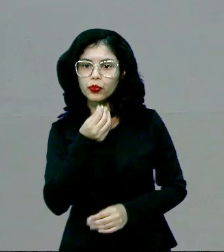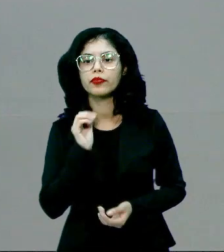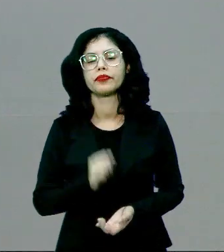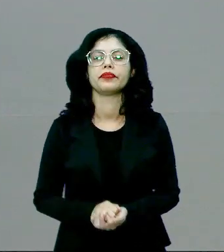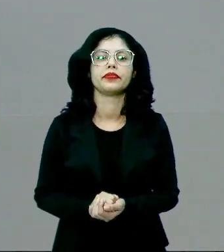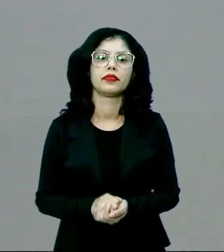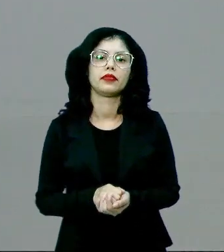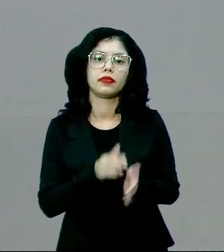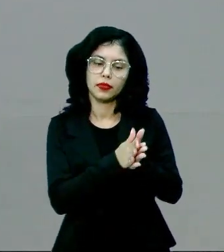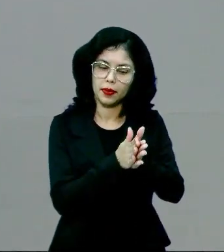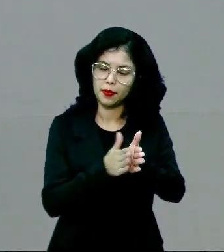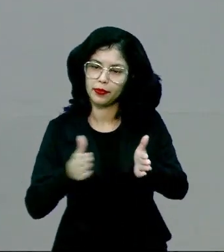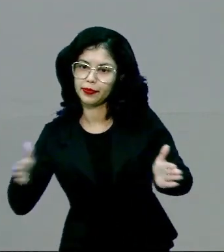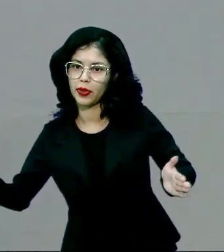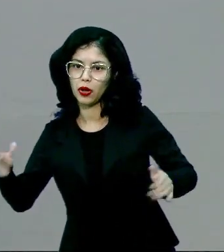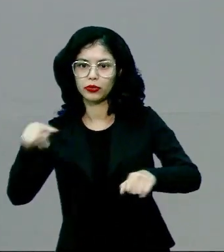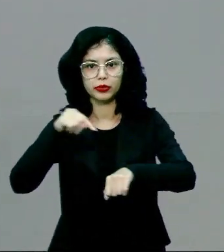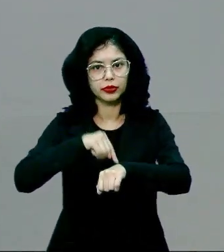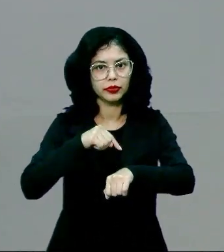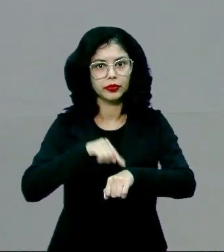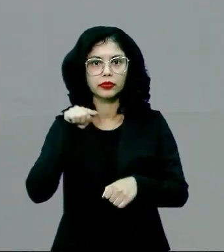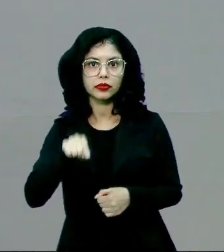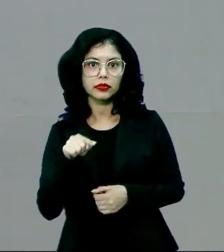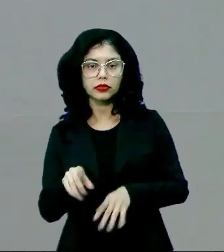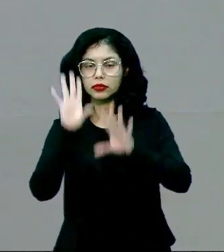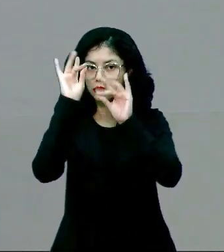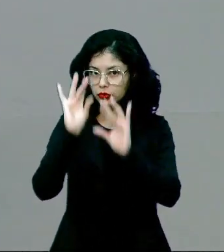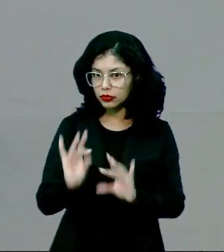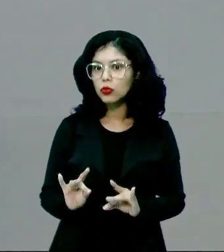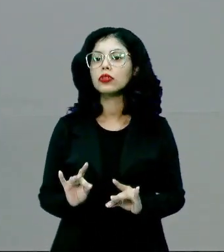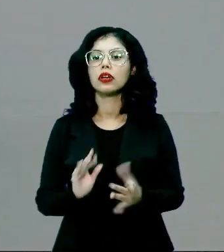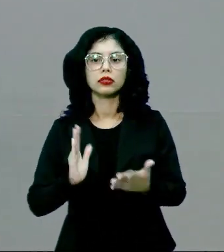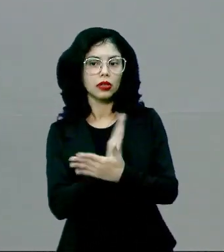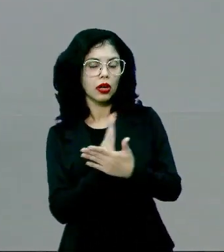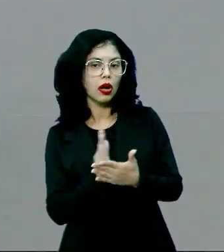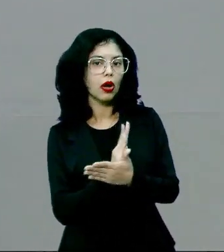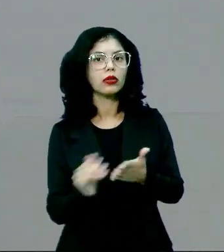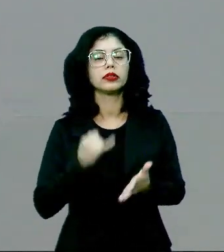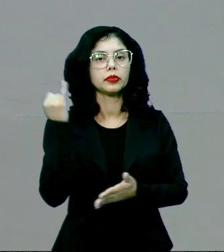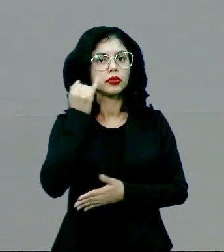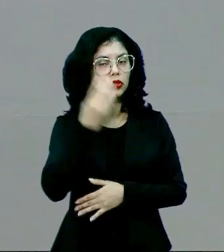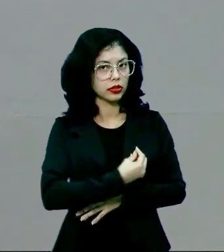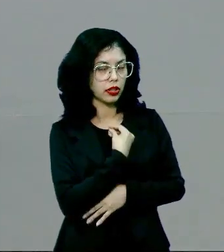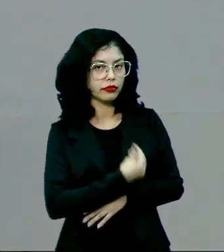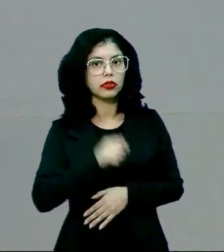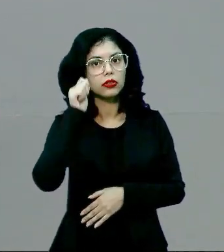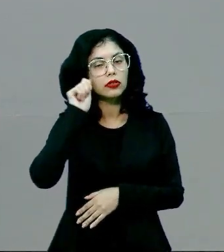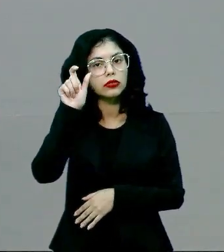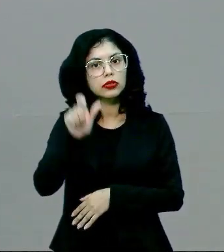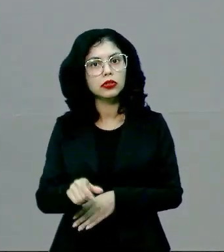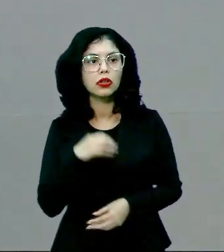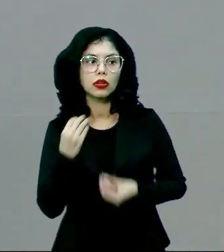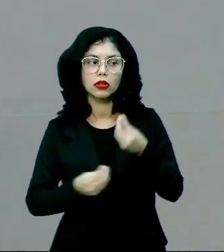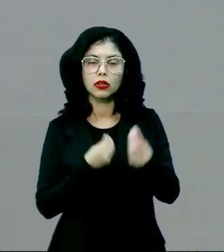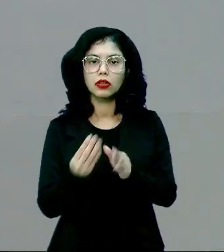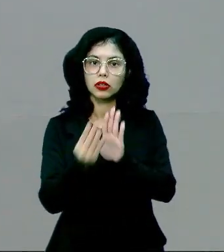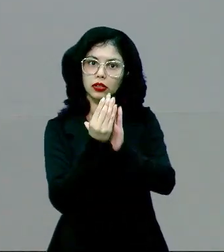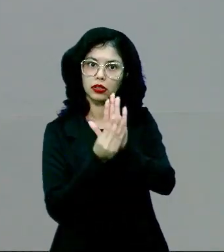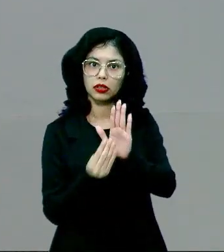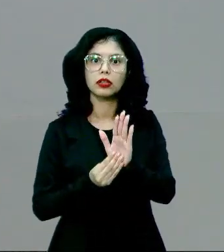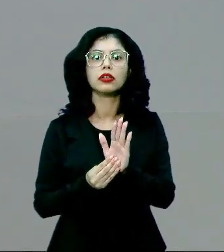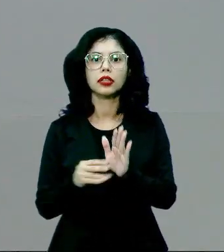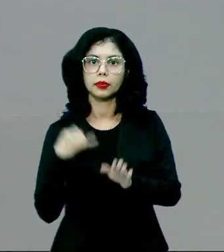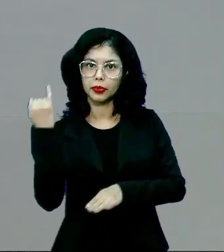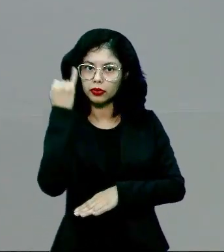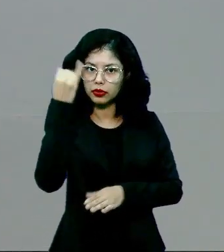uma espécie de linha do tempo onde ali são destacado alguns aspectos da vida do autor bem como os fatos